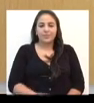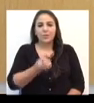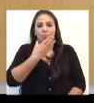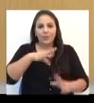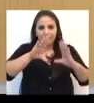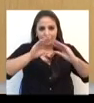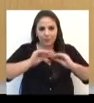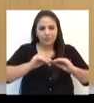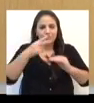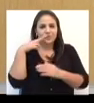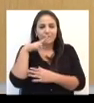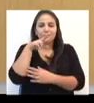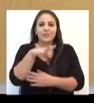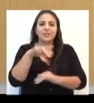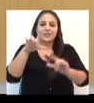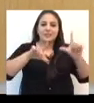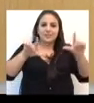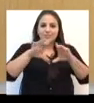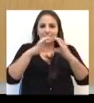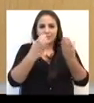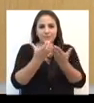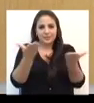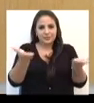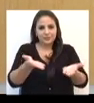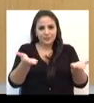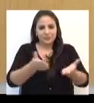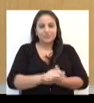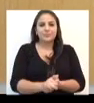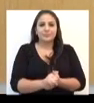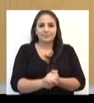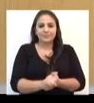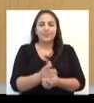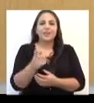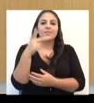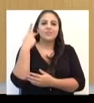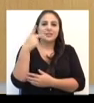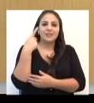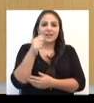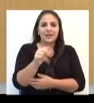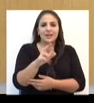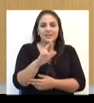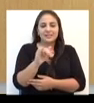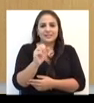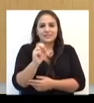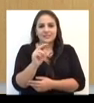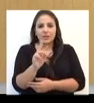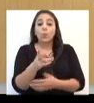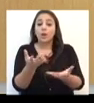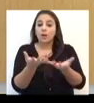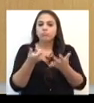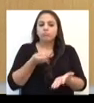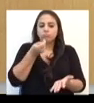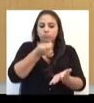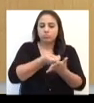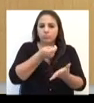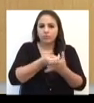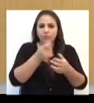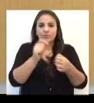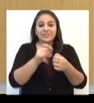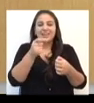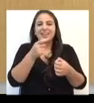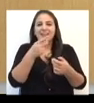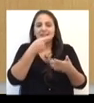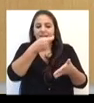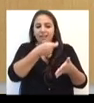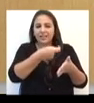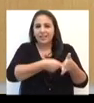Boa noite, você vai ver no Jornal da Câmara de hoje. Vereador Aristeu Dalalana quer obrigar a realização de testes